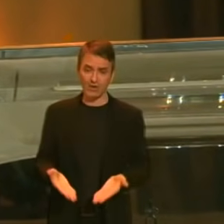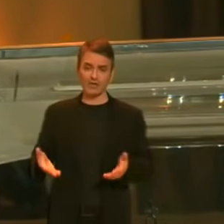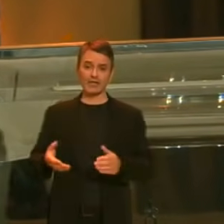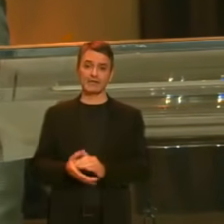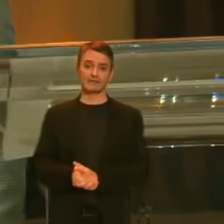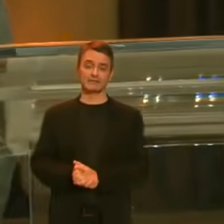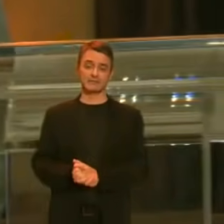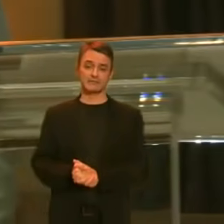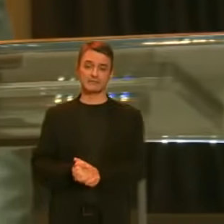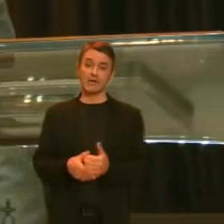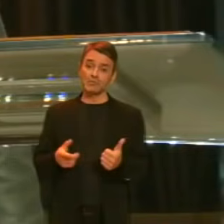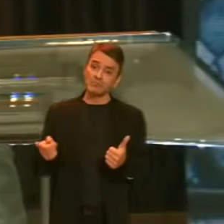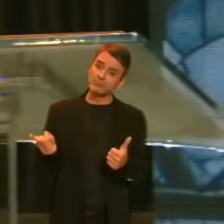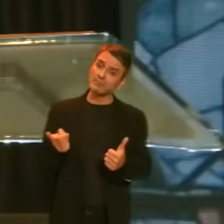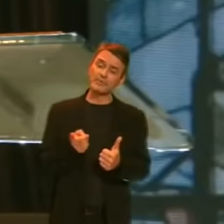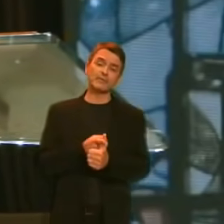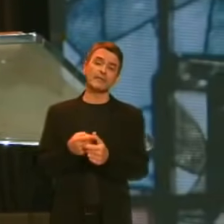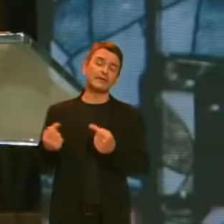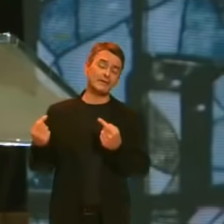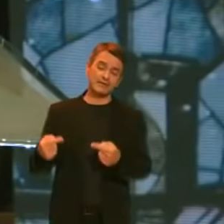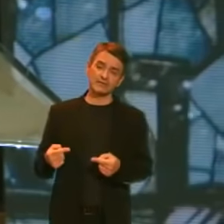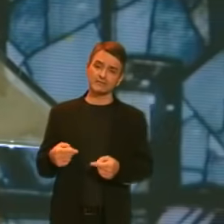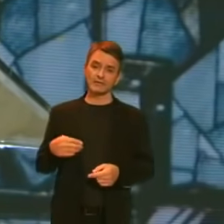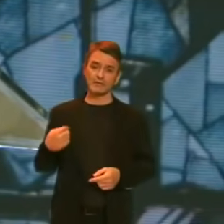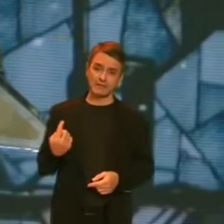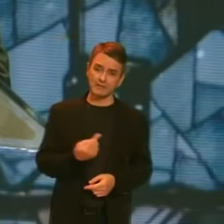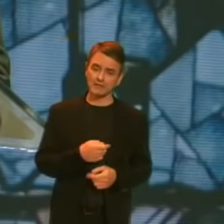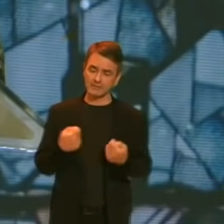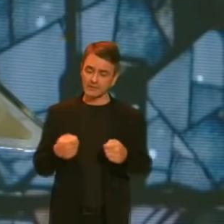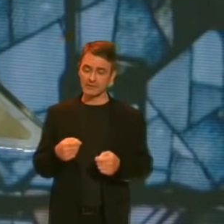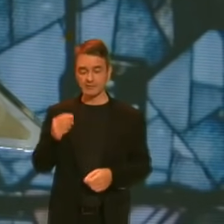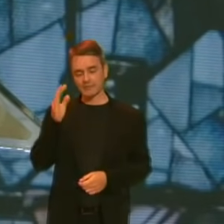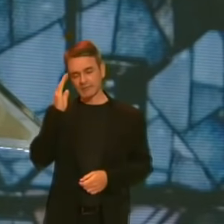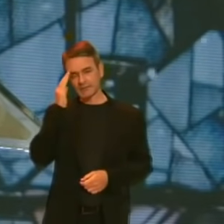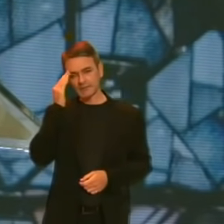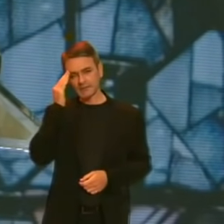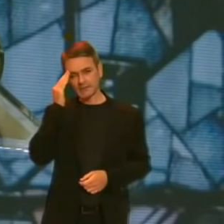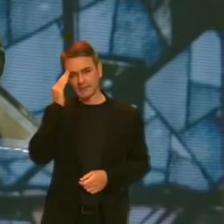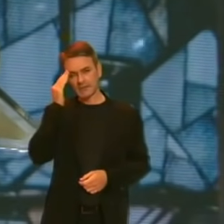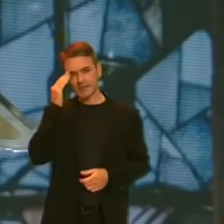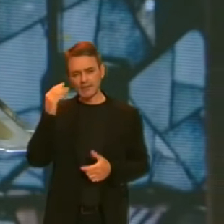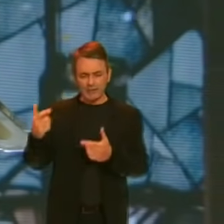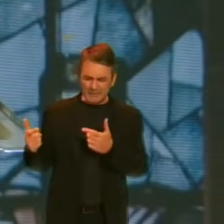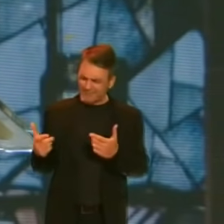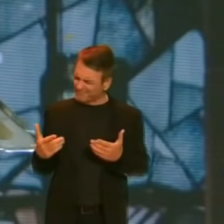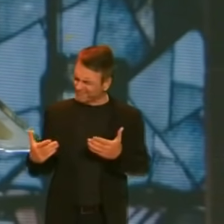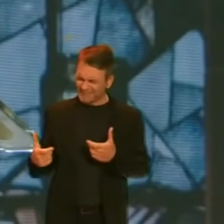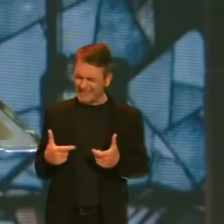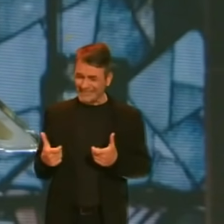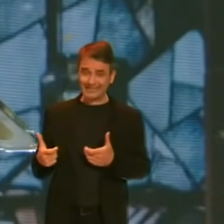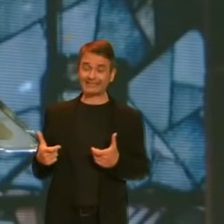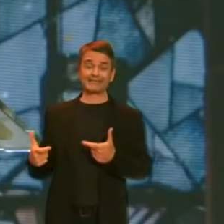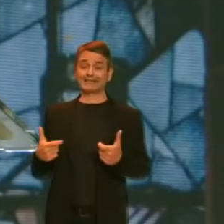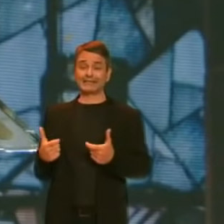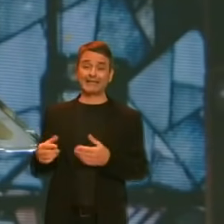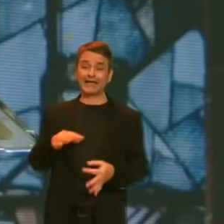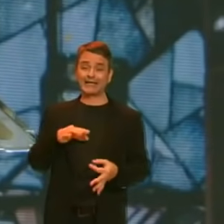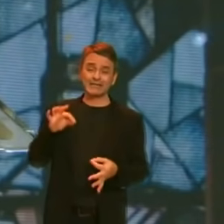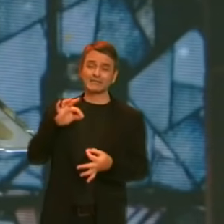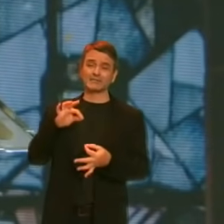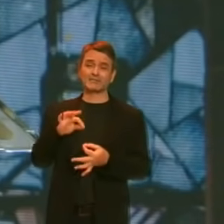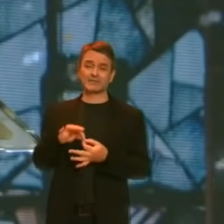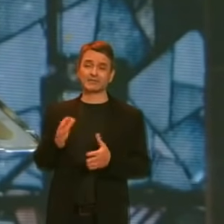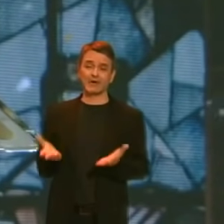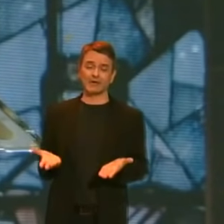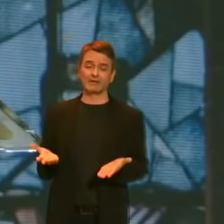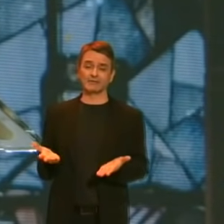Esse é o primeiro desafio, entender que está acontecendo uma batalha espiritual e que as forças para a gente